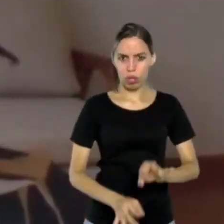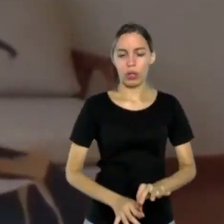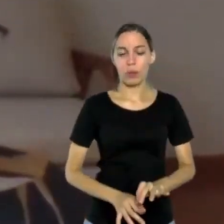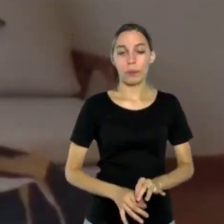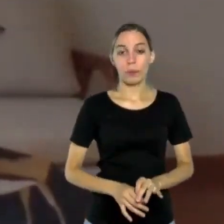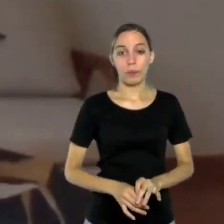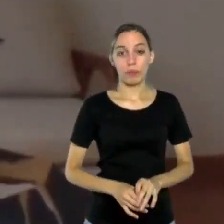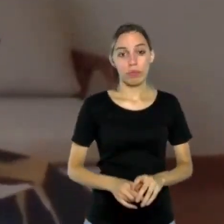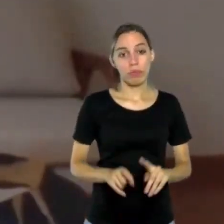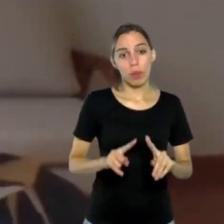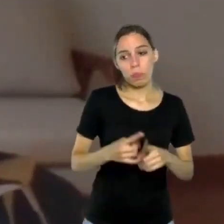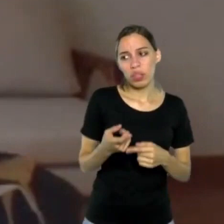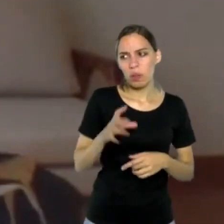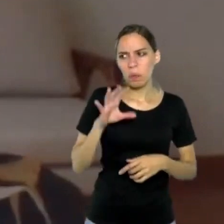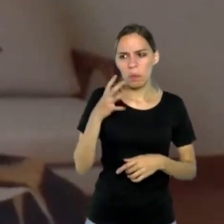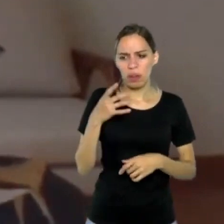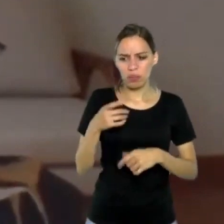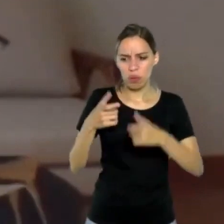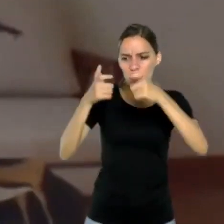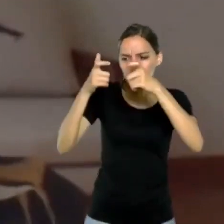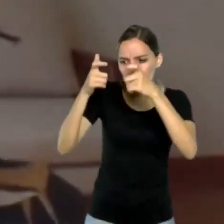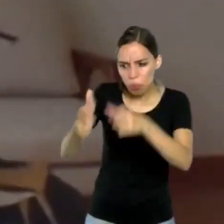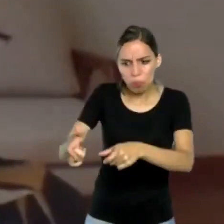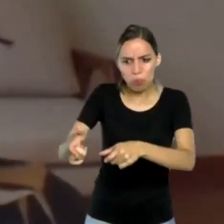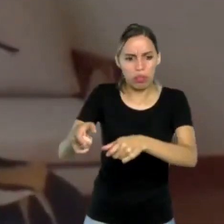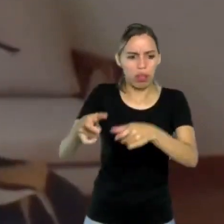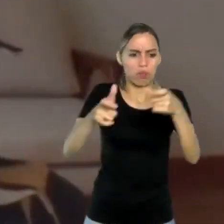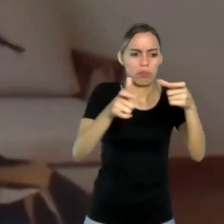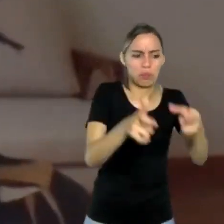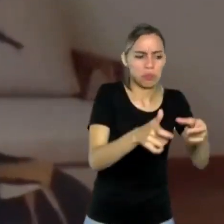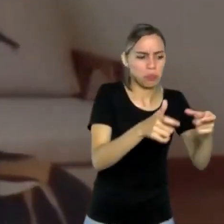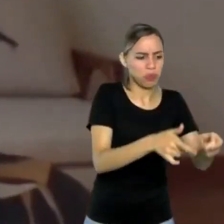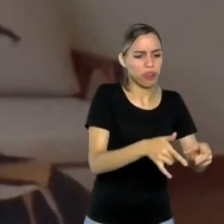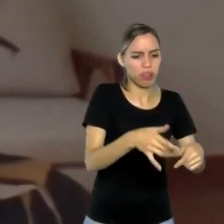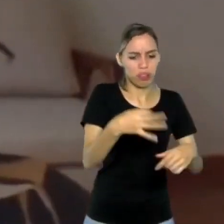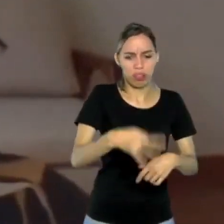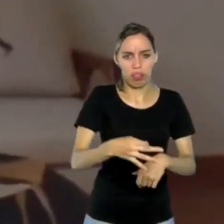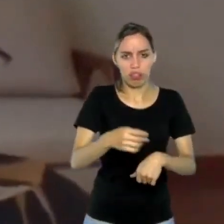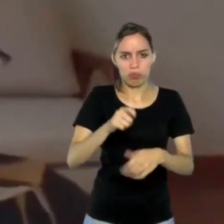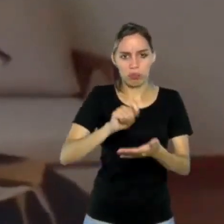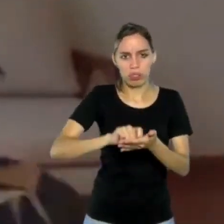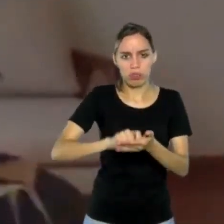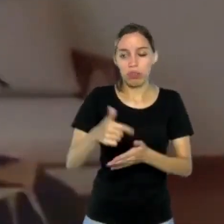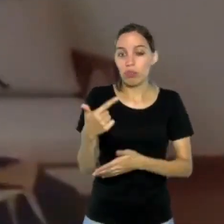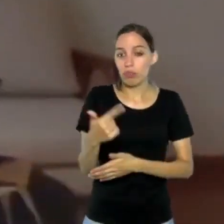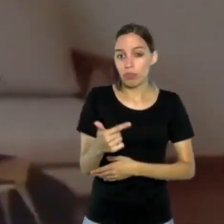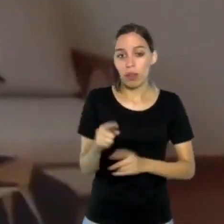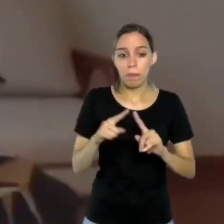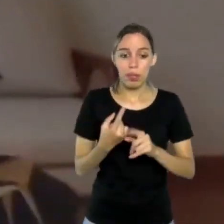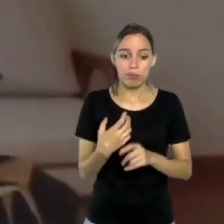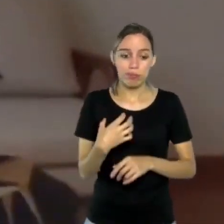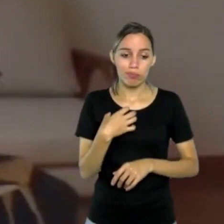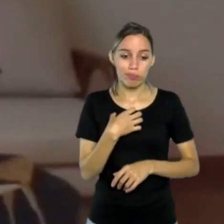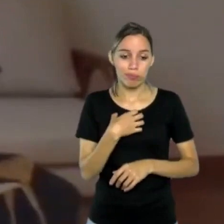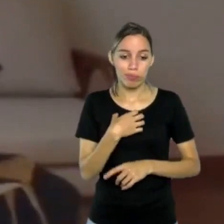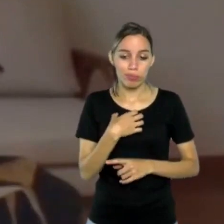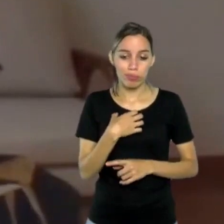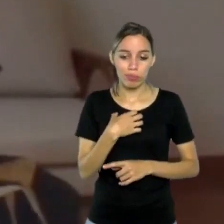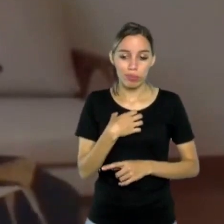eu acho que não tem lugar seguro, né, nesse gesto assim, de escrever, mas eu acho que é mais um gesto do que uma